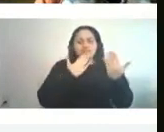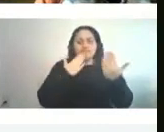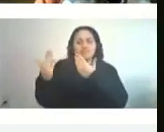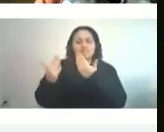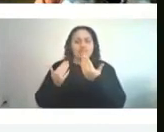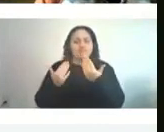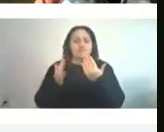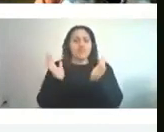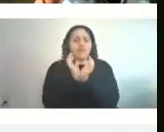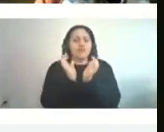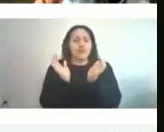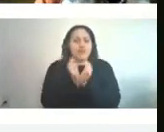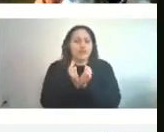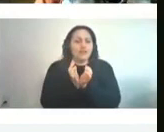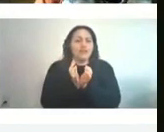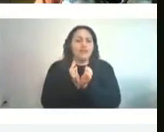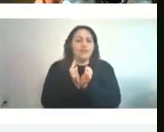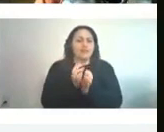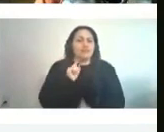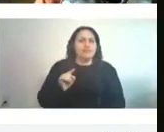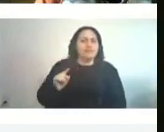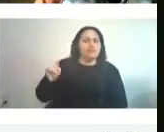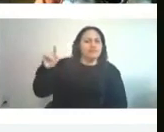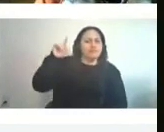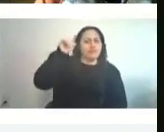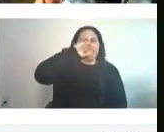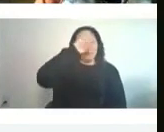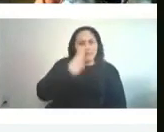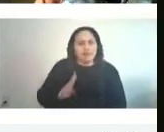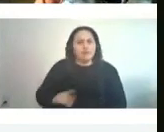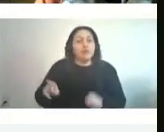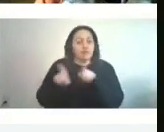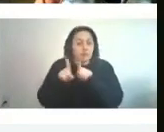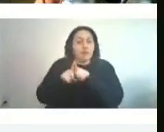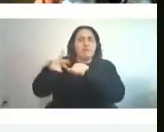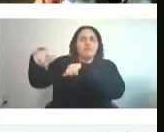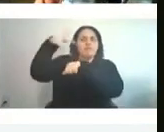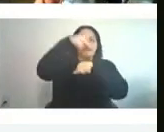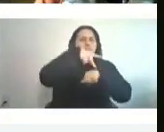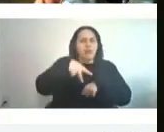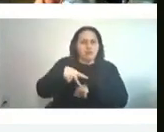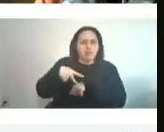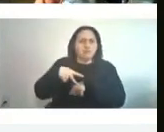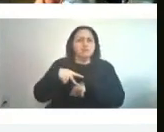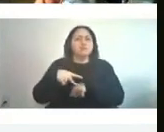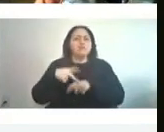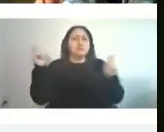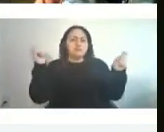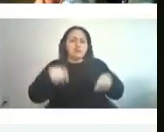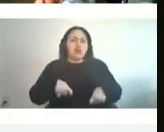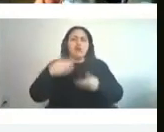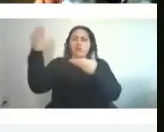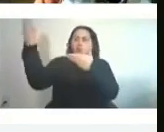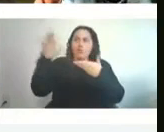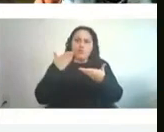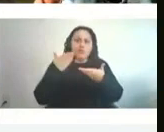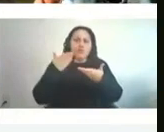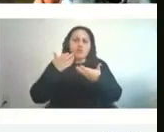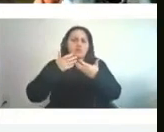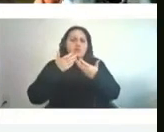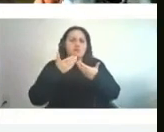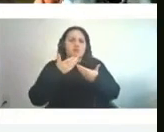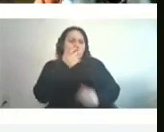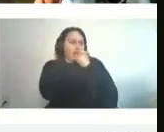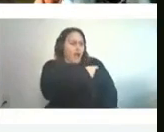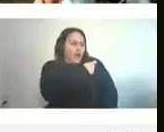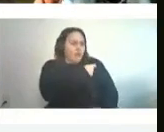colegas de outras partes do país, de outras partes do mundo, com acesso para todos os meus alunos, coisa que